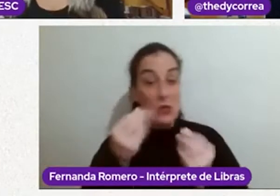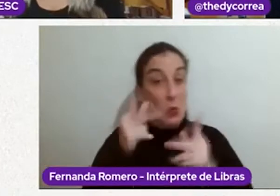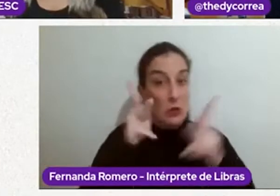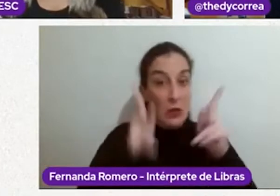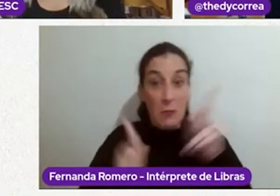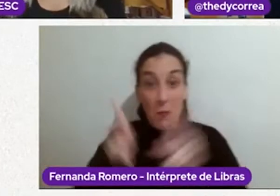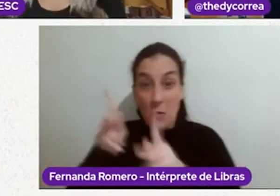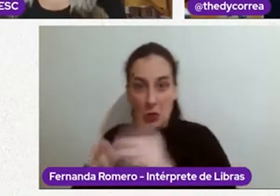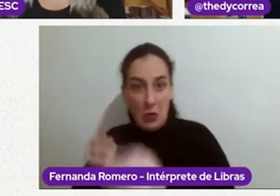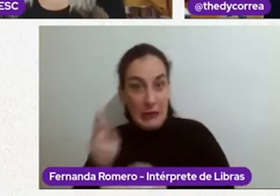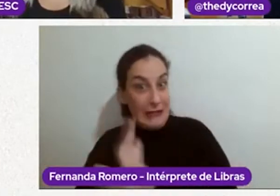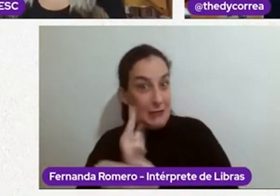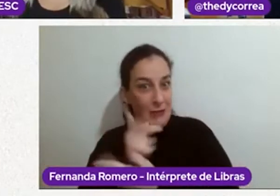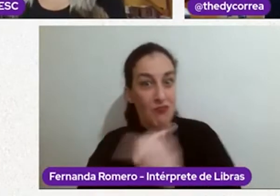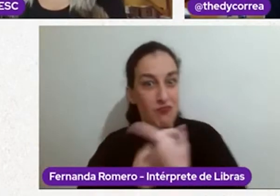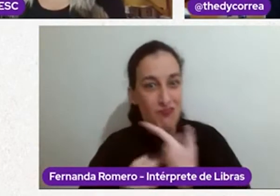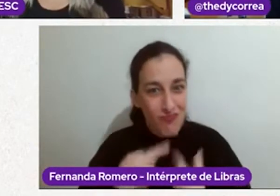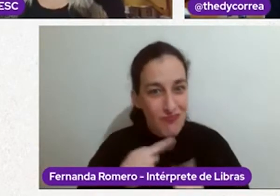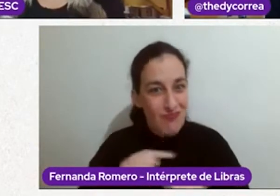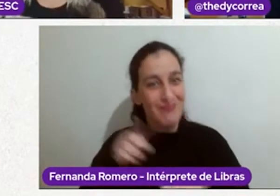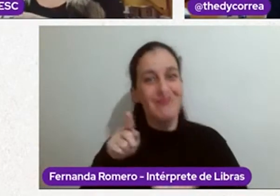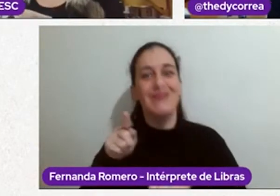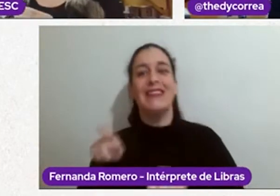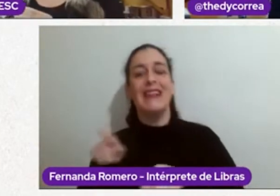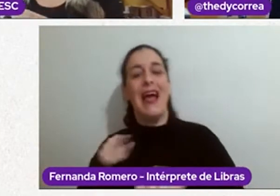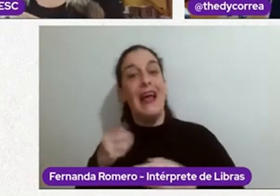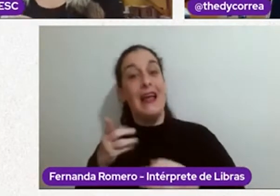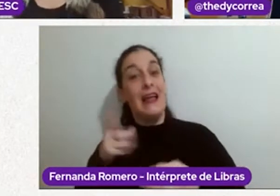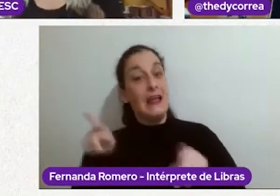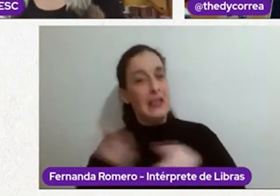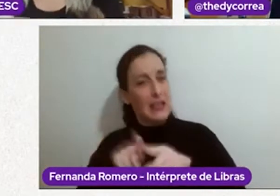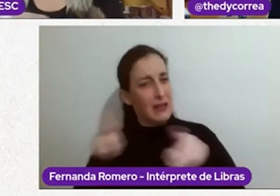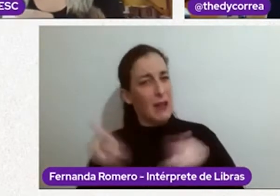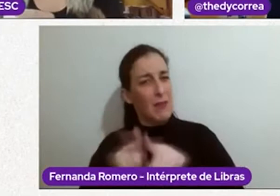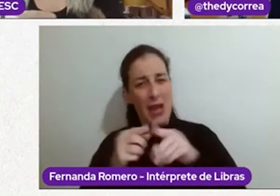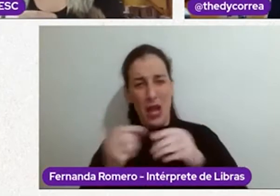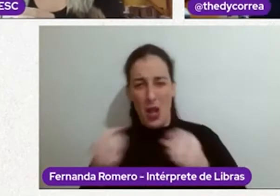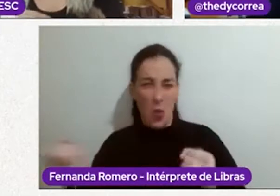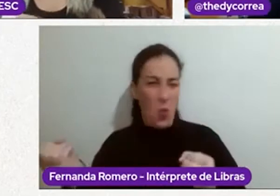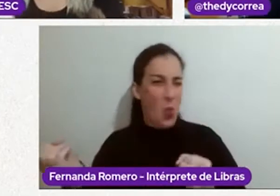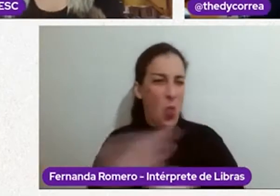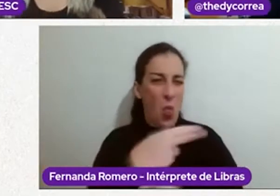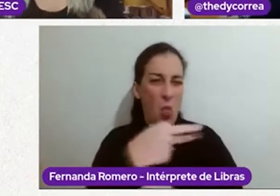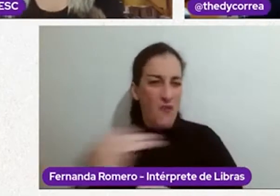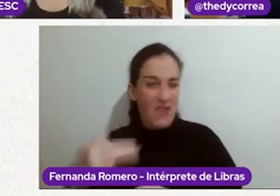admirei. Acabei me envolvendo muito com isso, e lançando coisas. Lancei